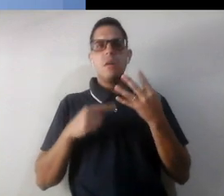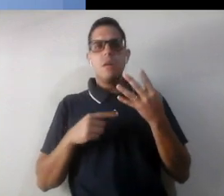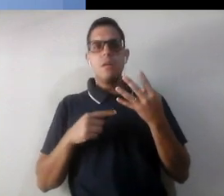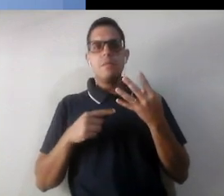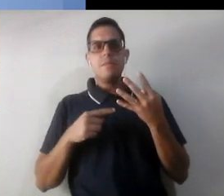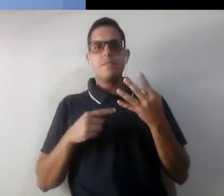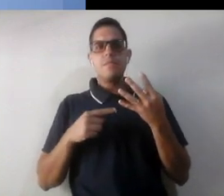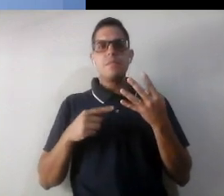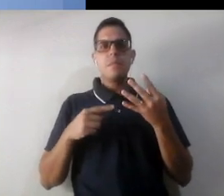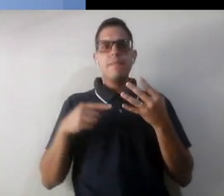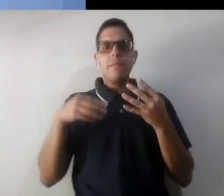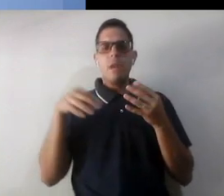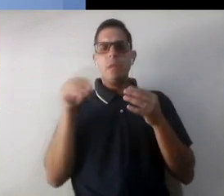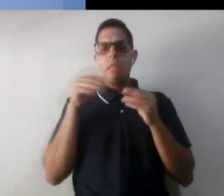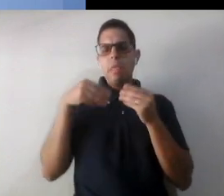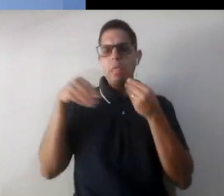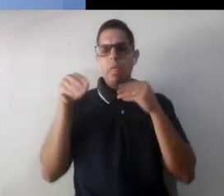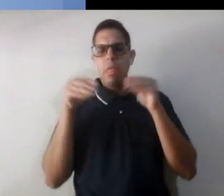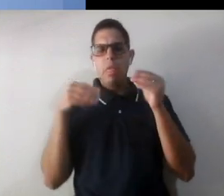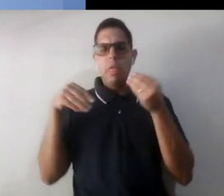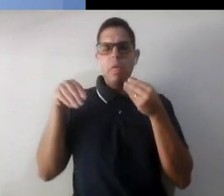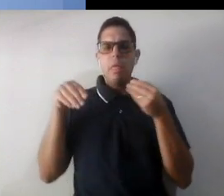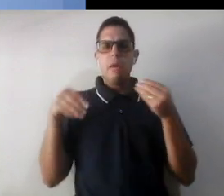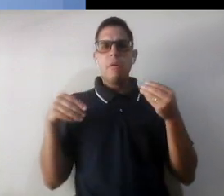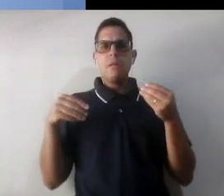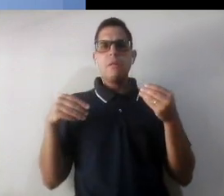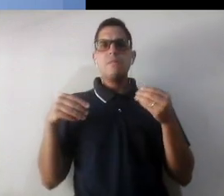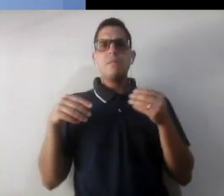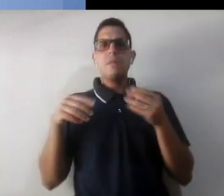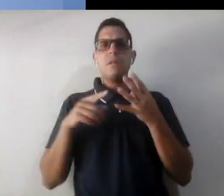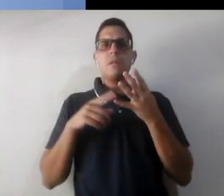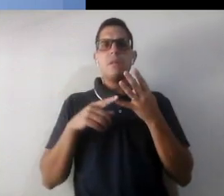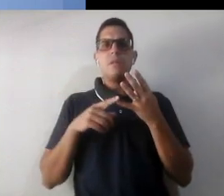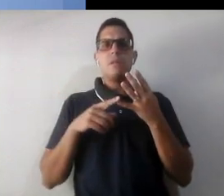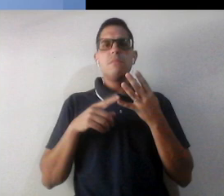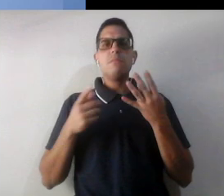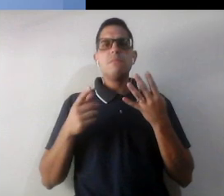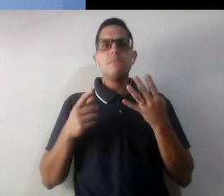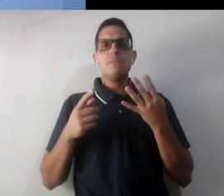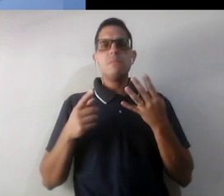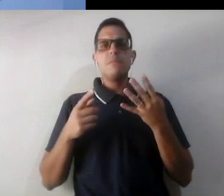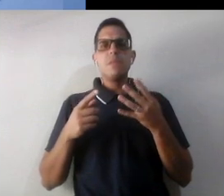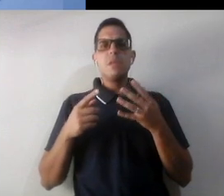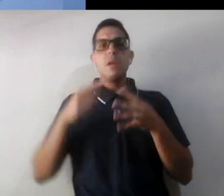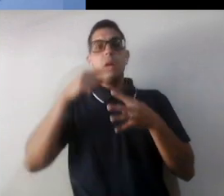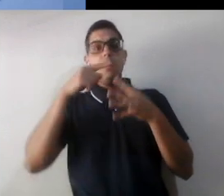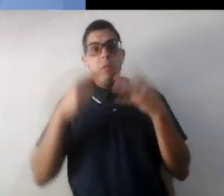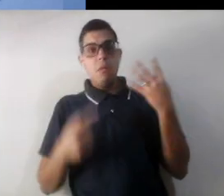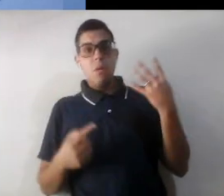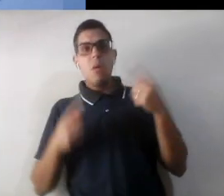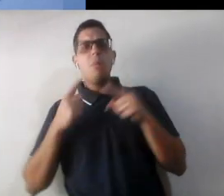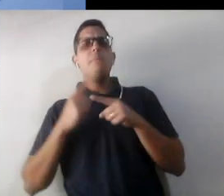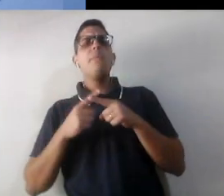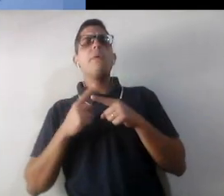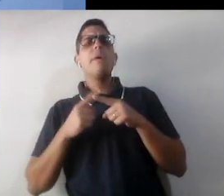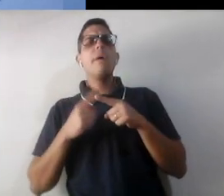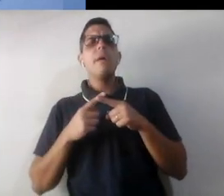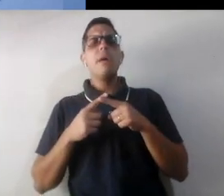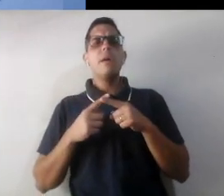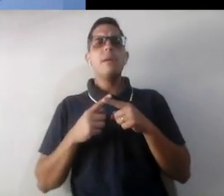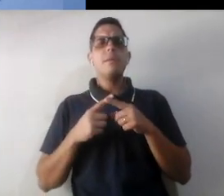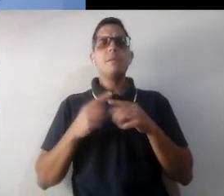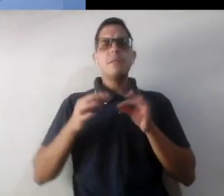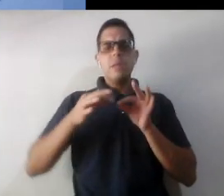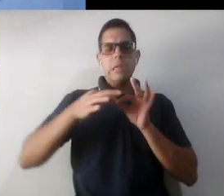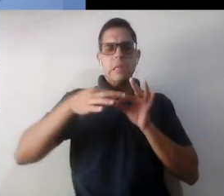Afrouxar ou tensionar demasiadamente a fita. Por quê? Para evitar a incorporação